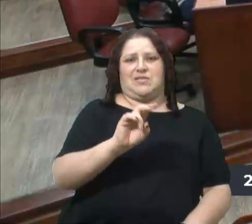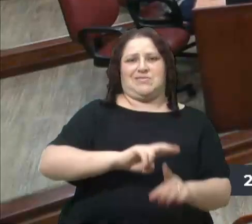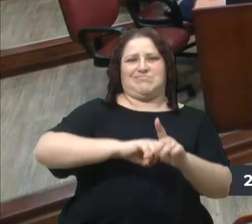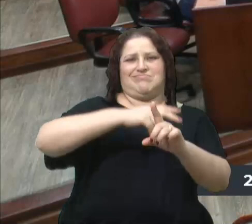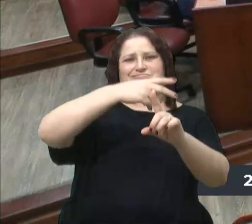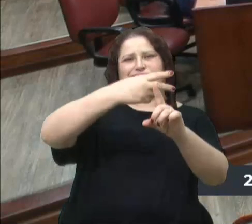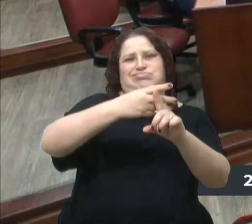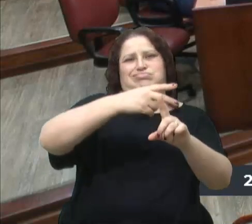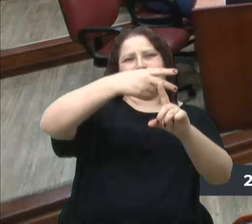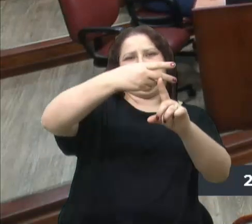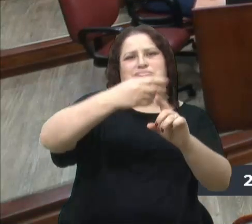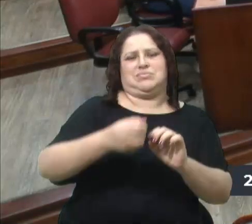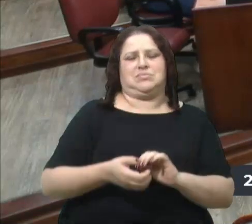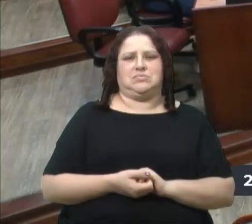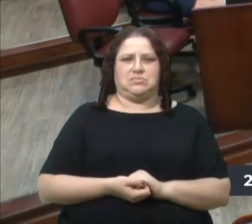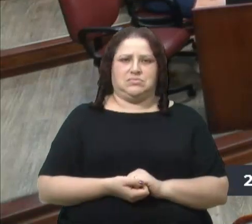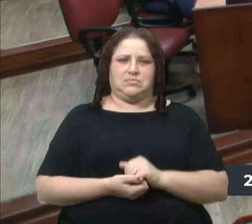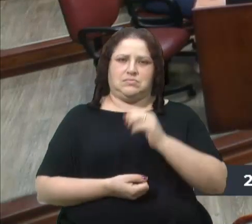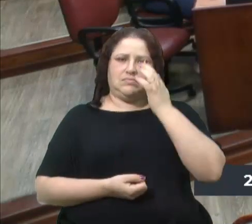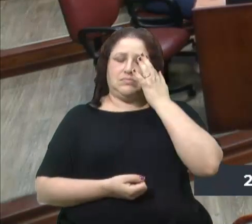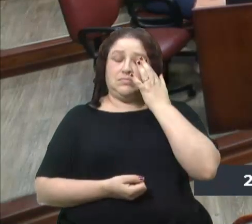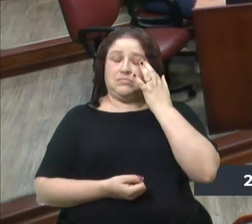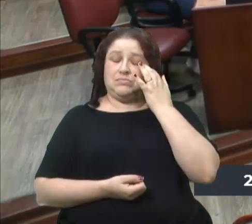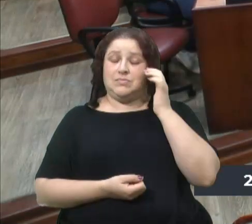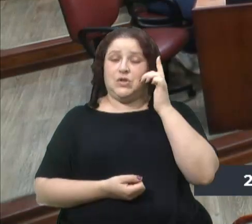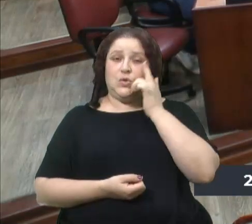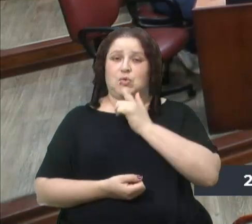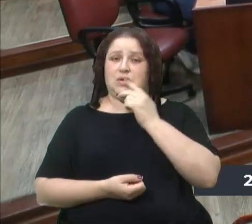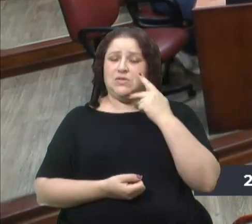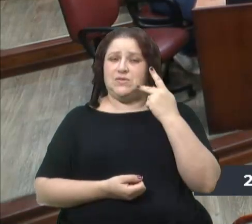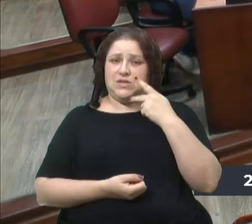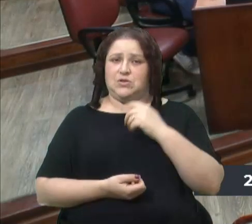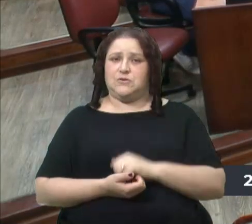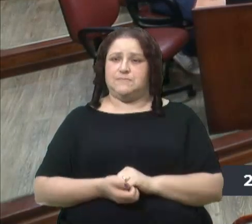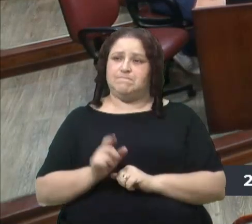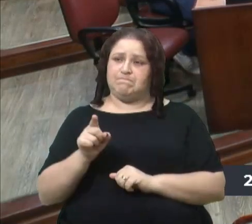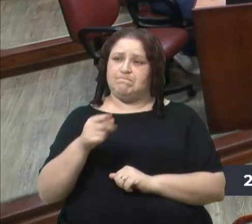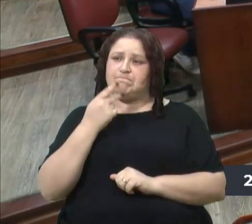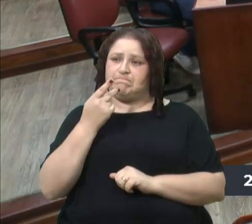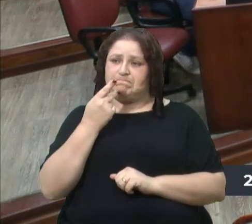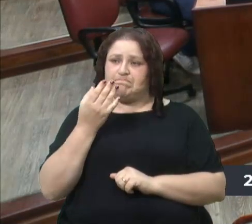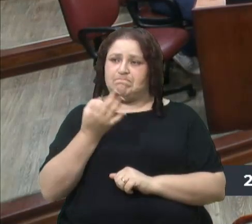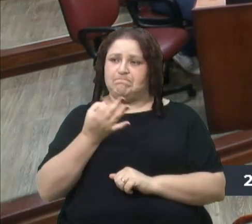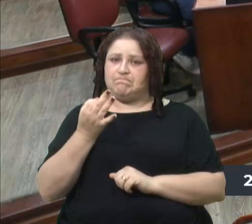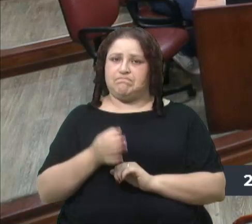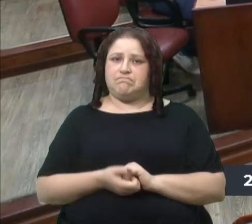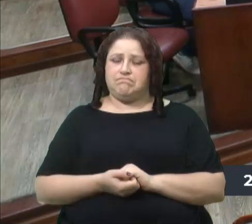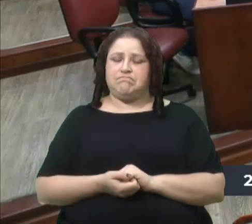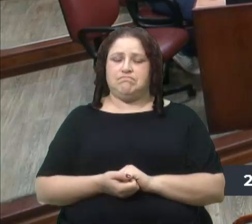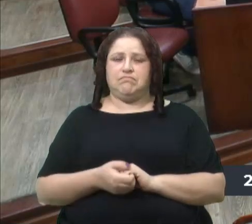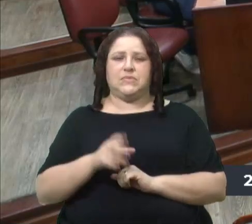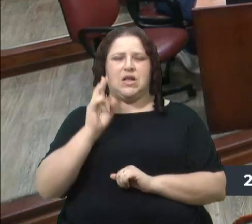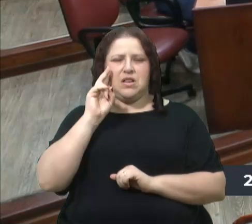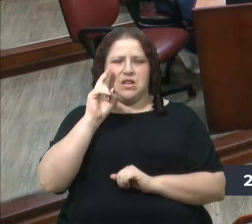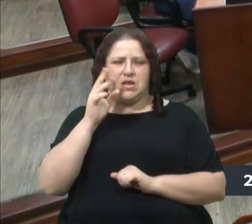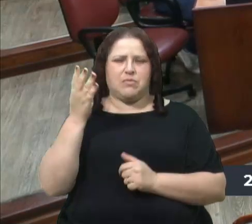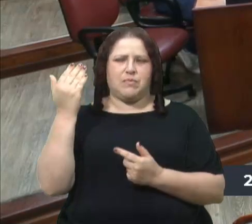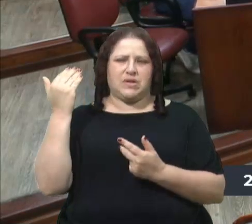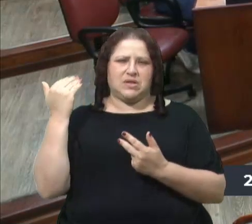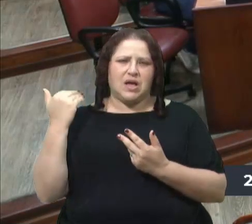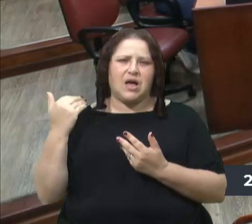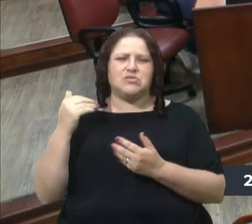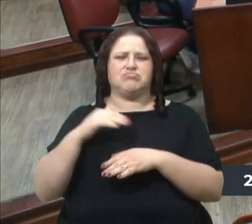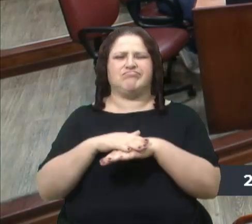Vereador Bressan, primeiro, muito oportuno o que o senhor traz, e eu lembro de nós ter conversado várias